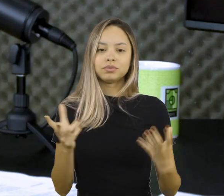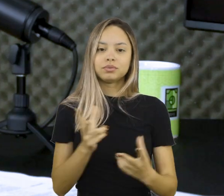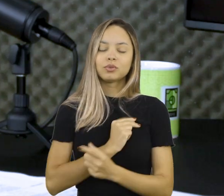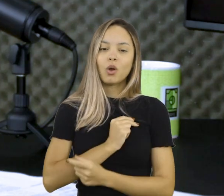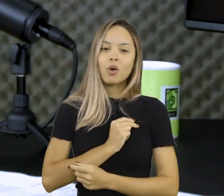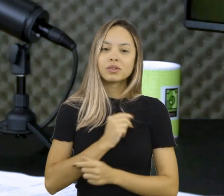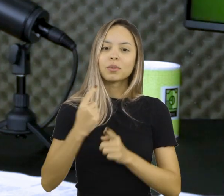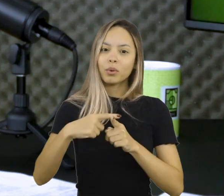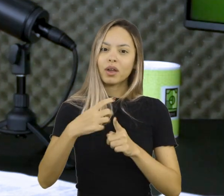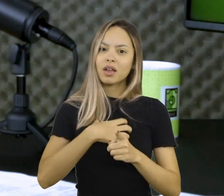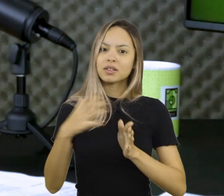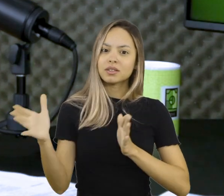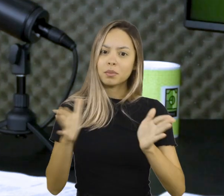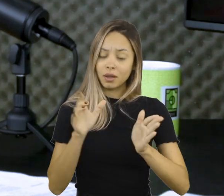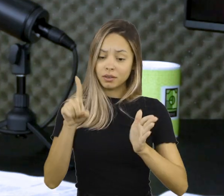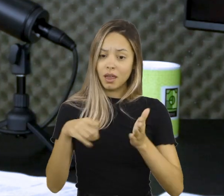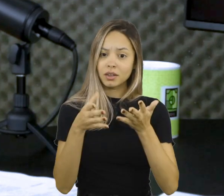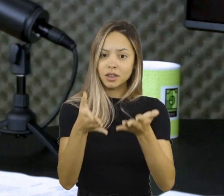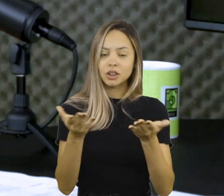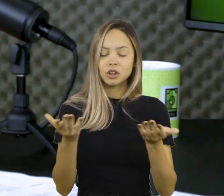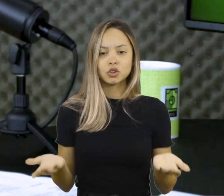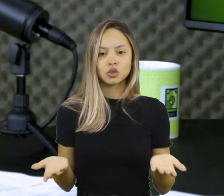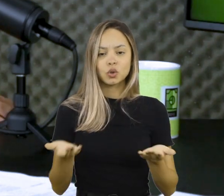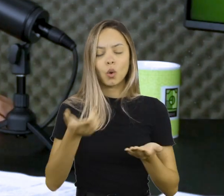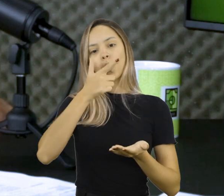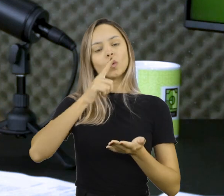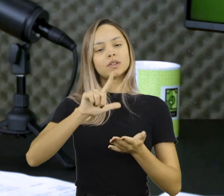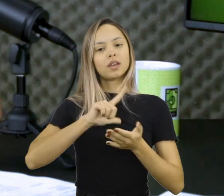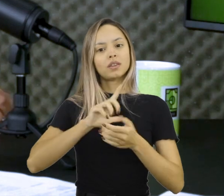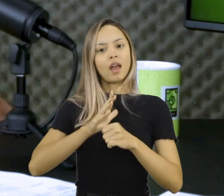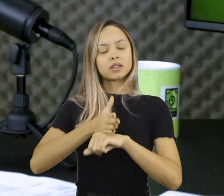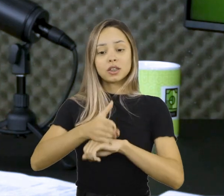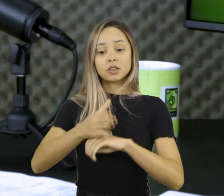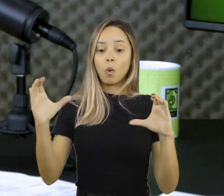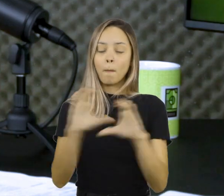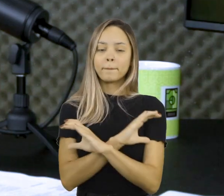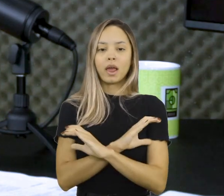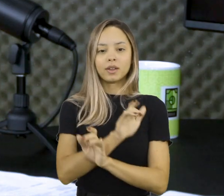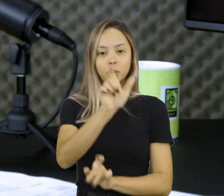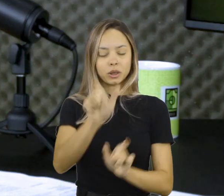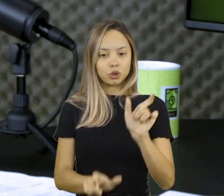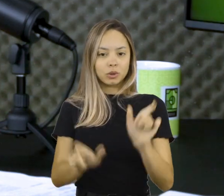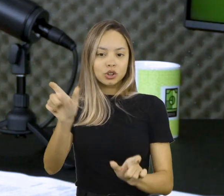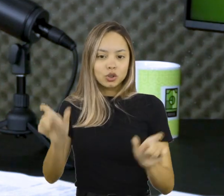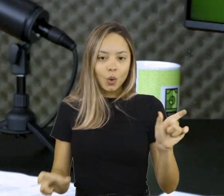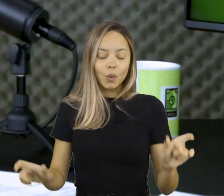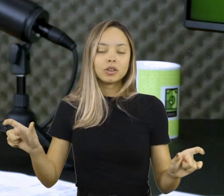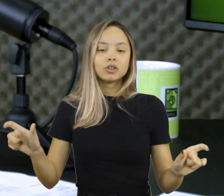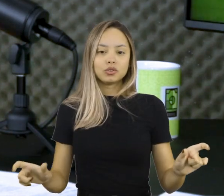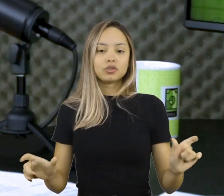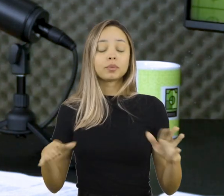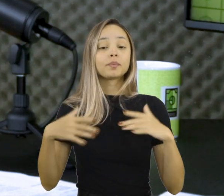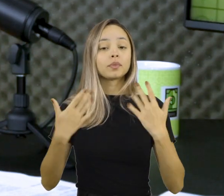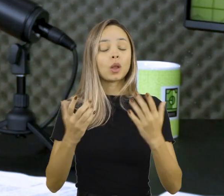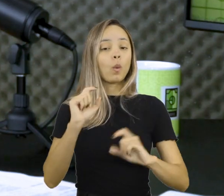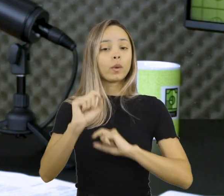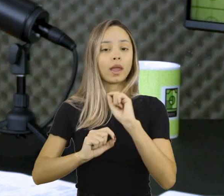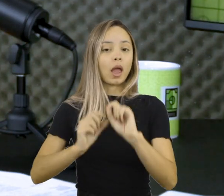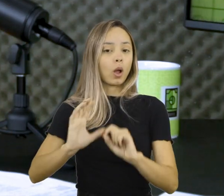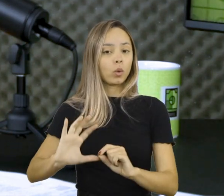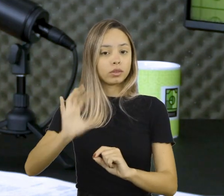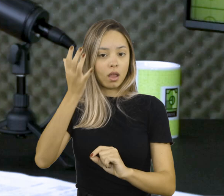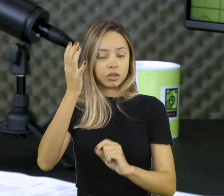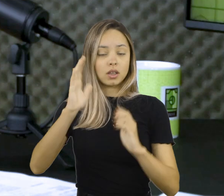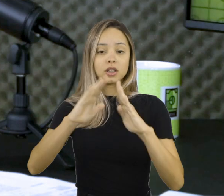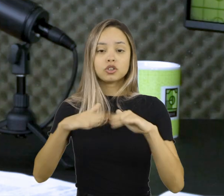isso sim é você e eh trazer o acesso para as pessoas e aí o que que acontece as escolas